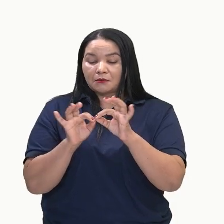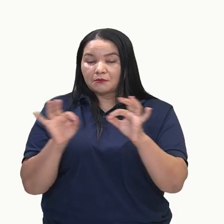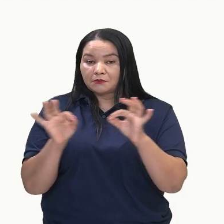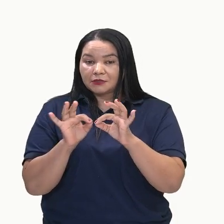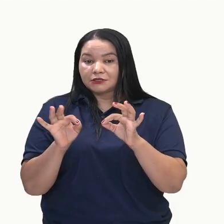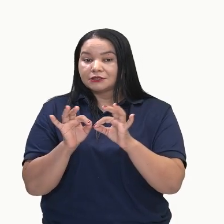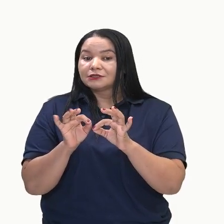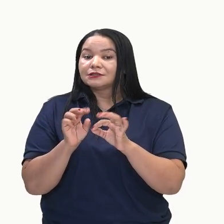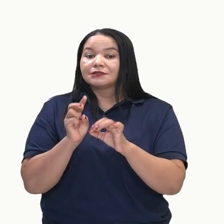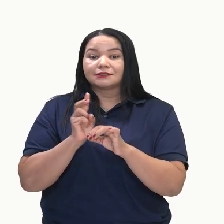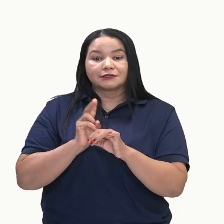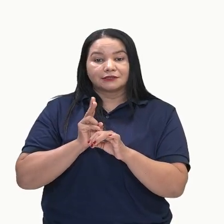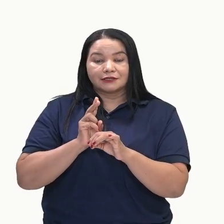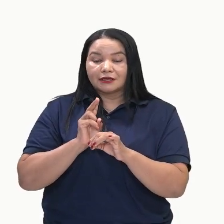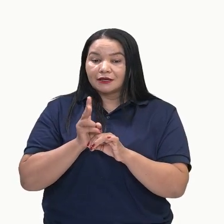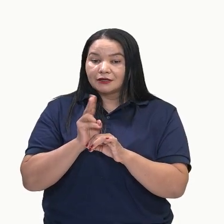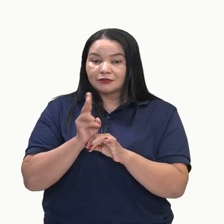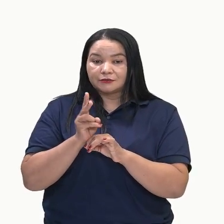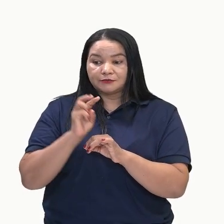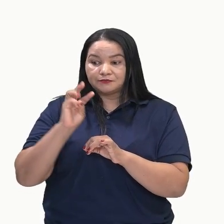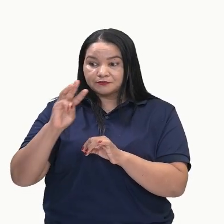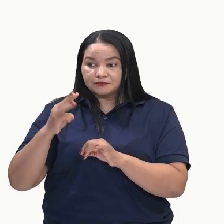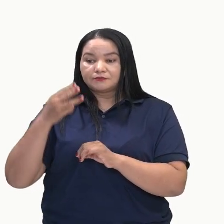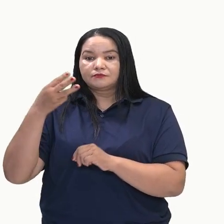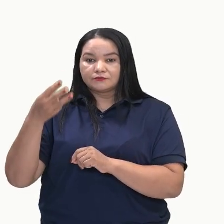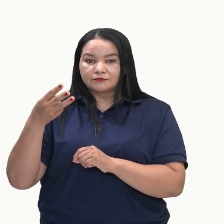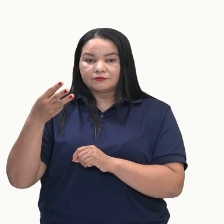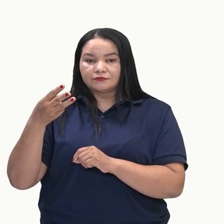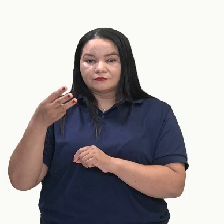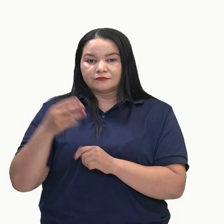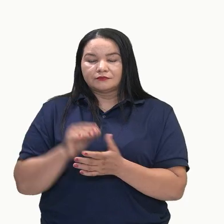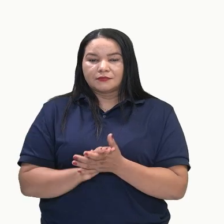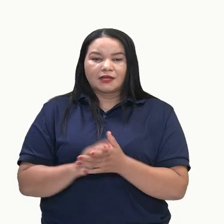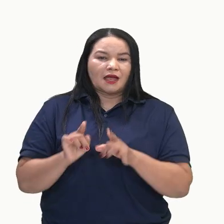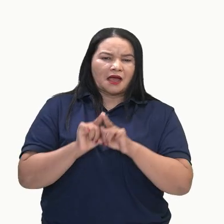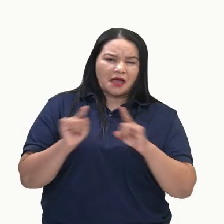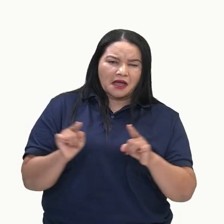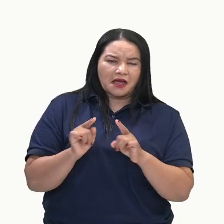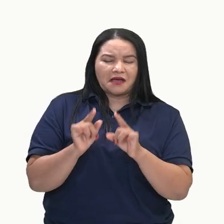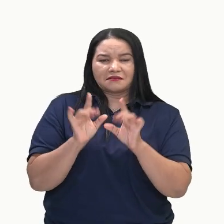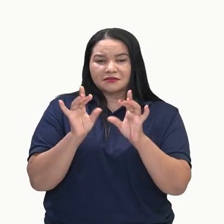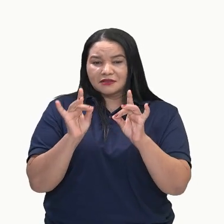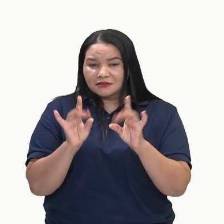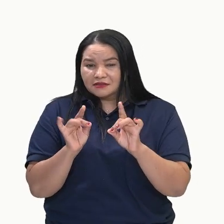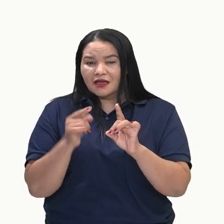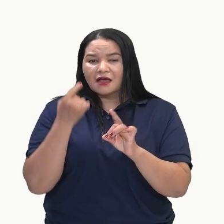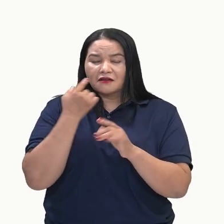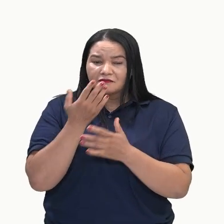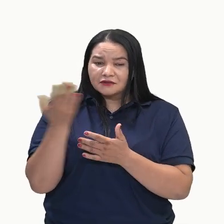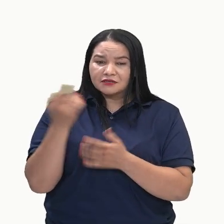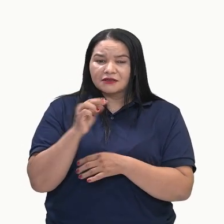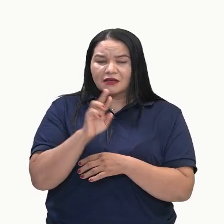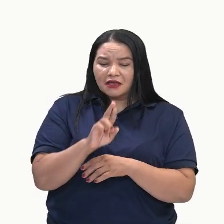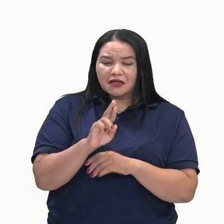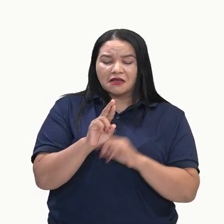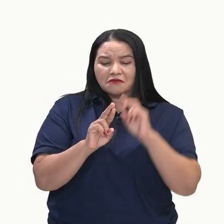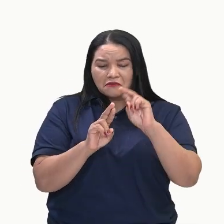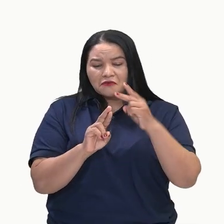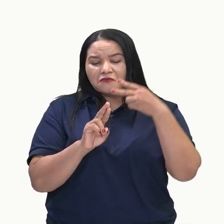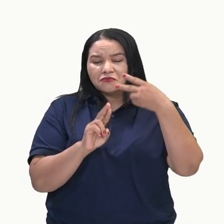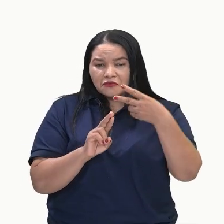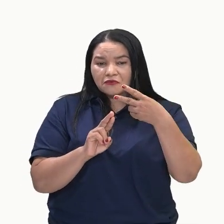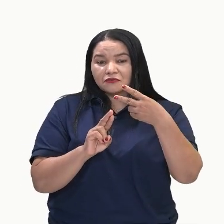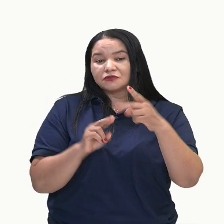serão elevadas ao cubo, tudo bem? Ah, professora, mas tem um detalhe. Aqui apareceu 2, por que apareceu